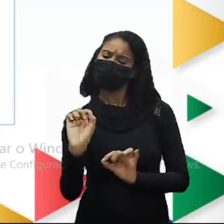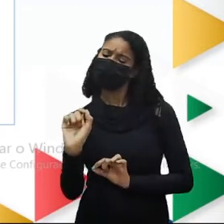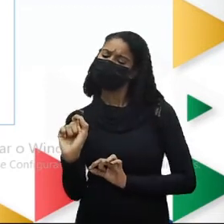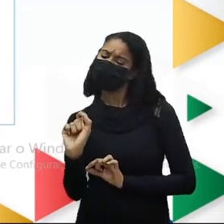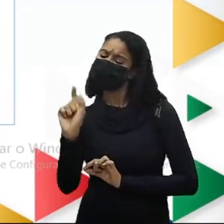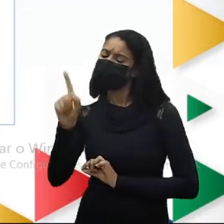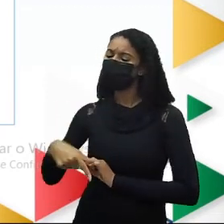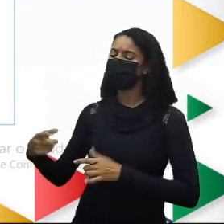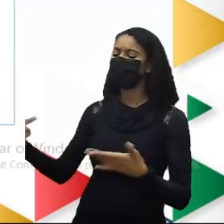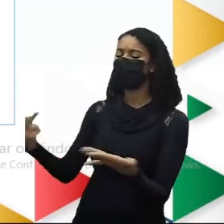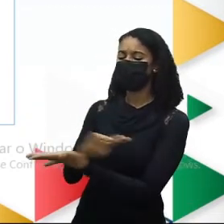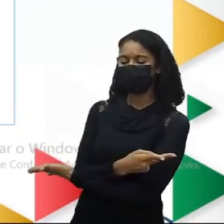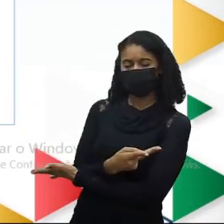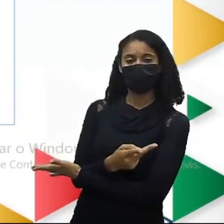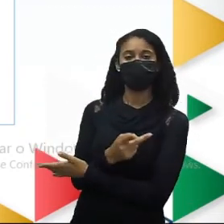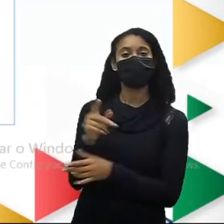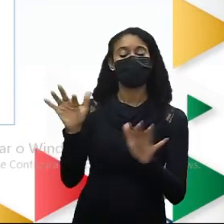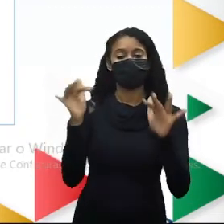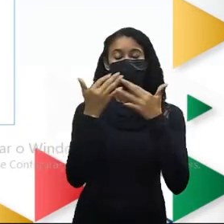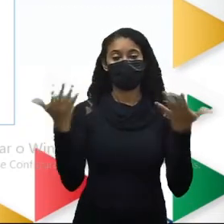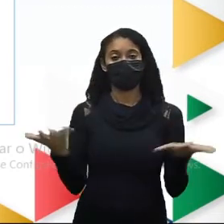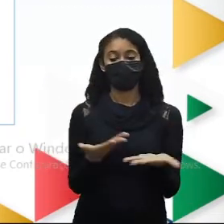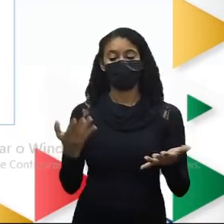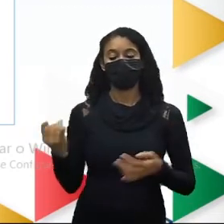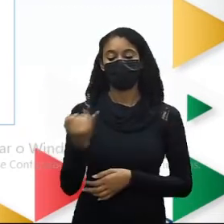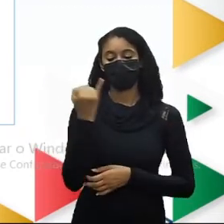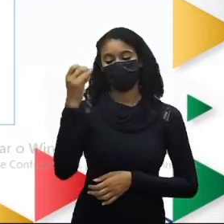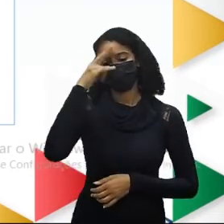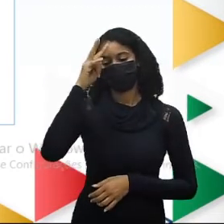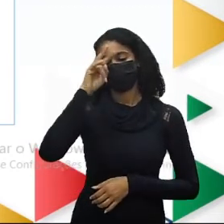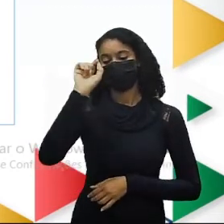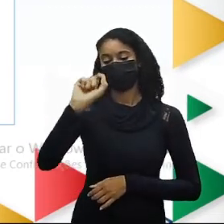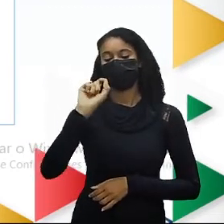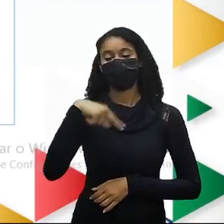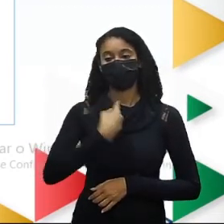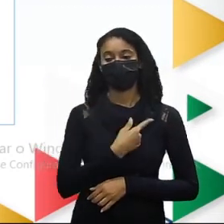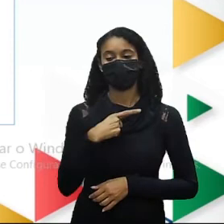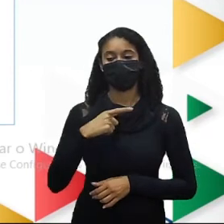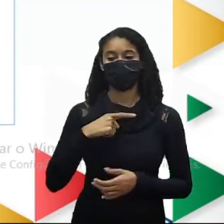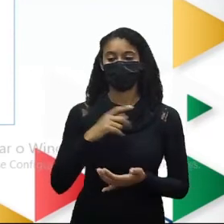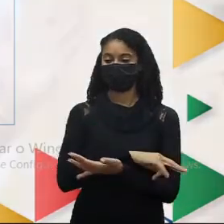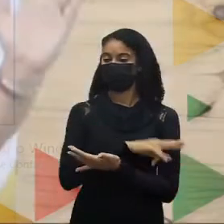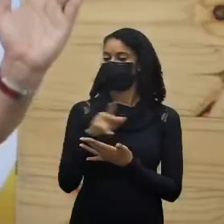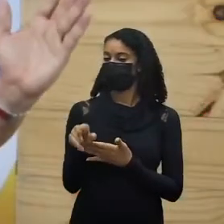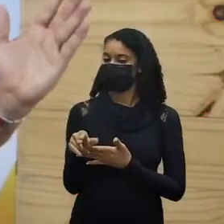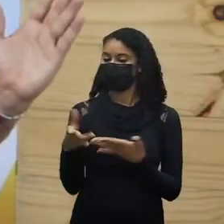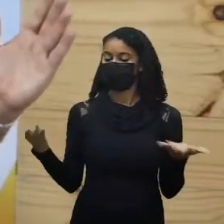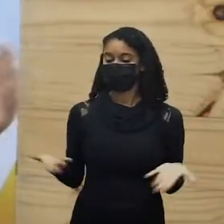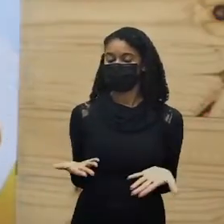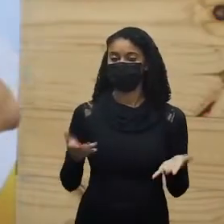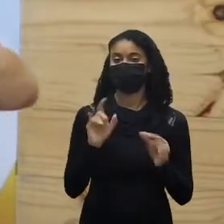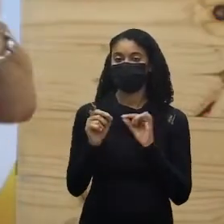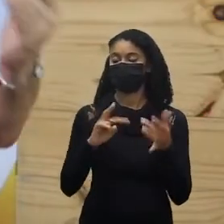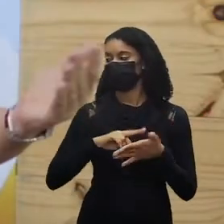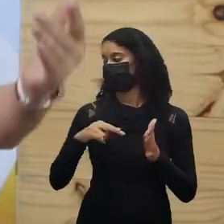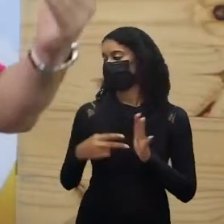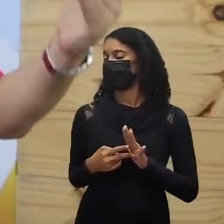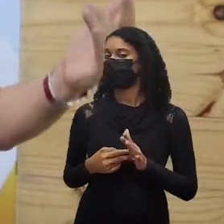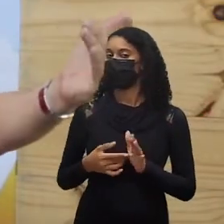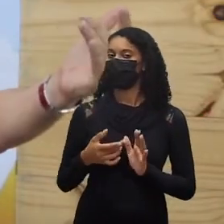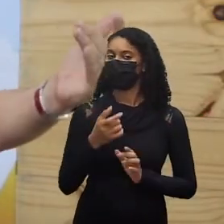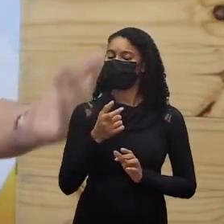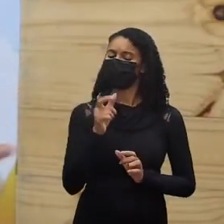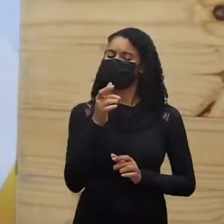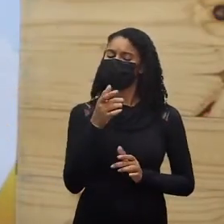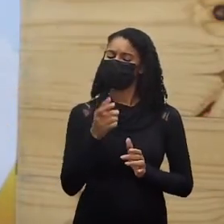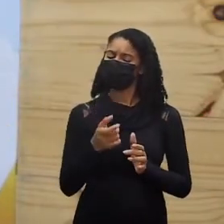agora lembrar justamente, certo, que nós temos o quê? As variações. Nesse caso aqui nós vimos pronúncia,